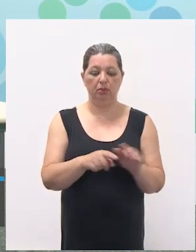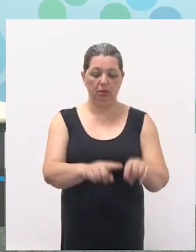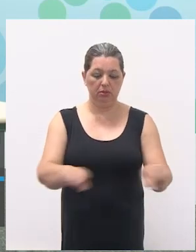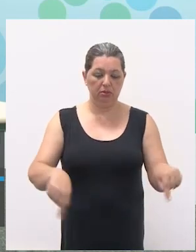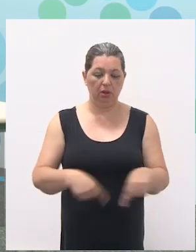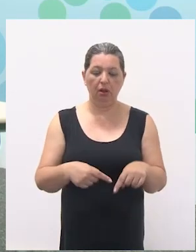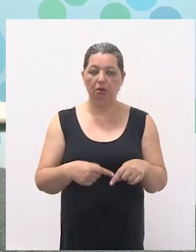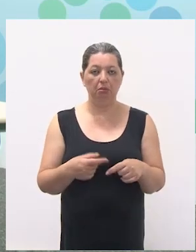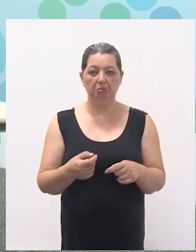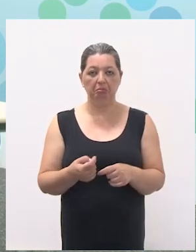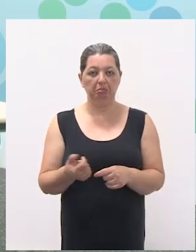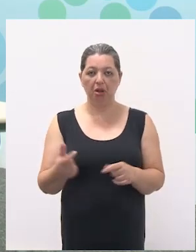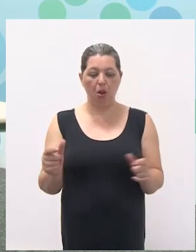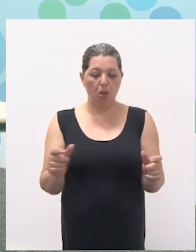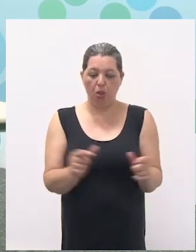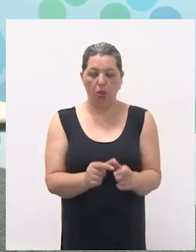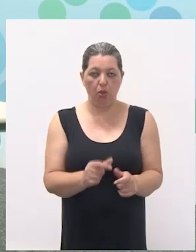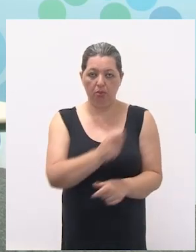na sala, o que fazer?